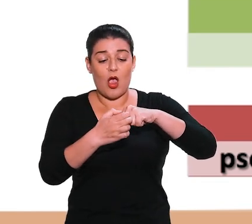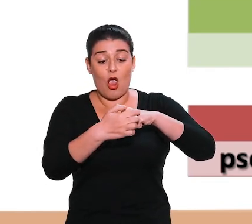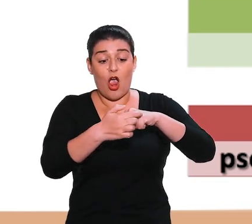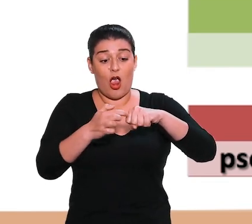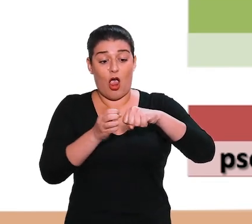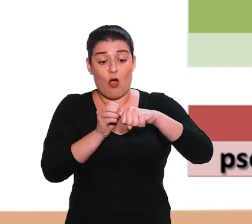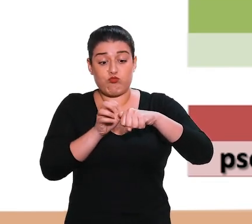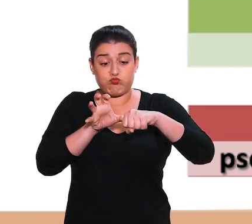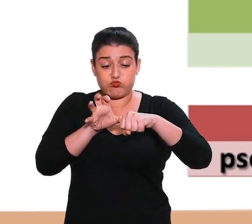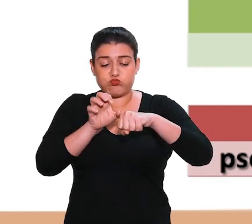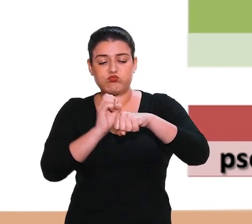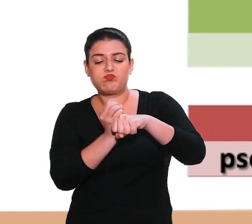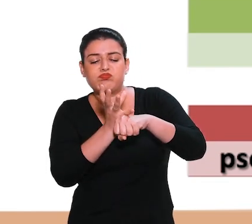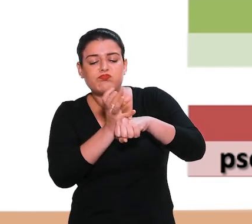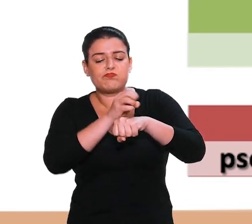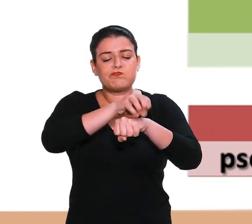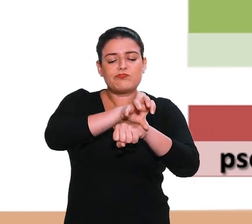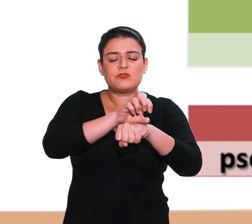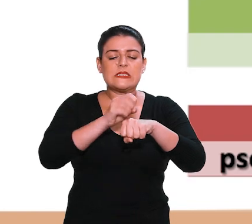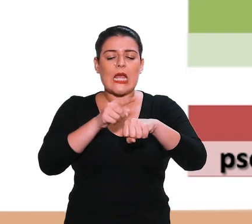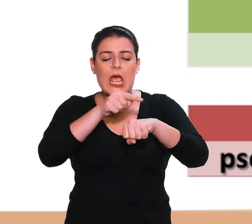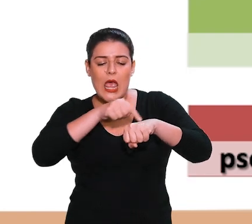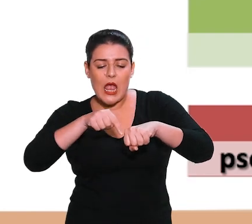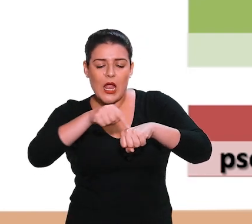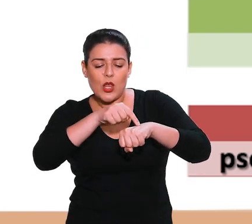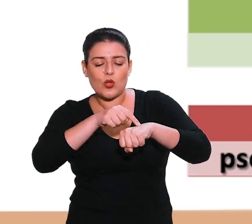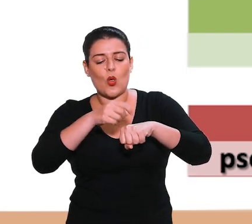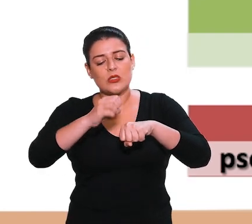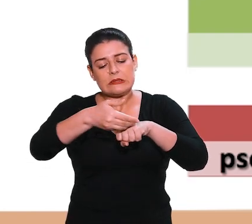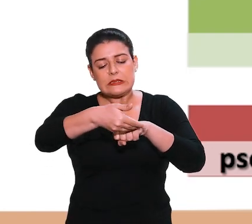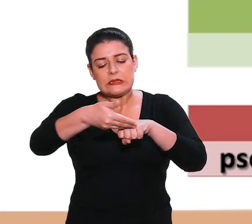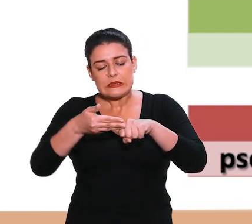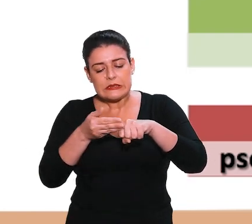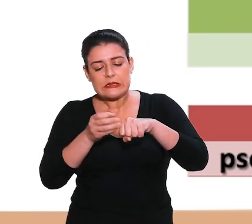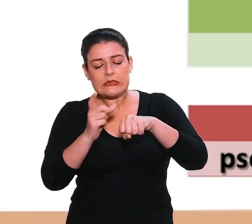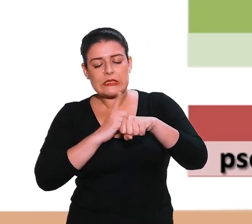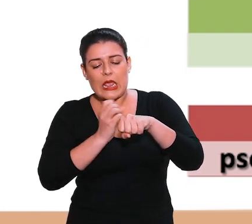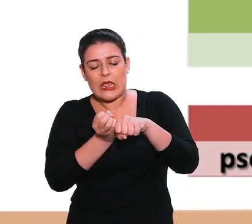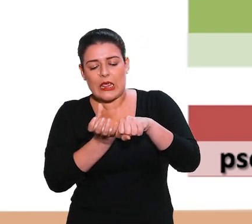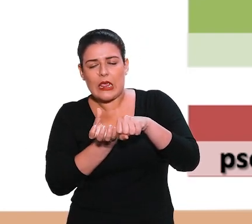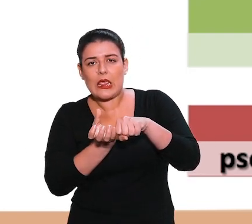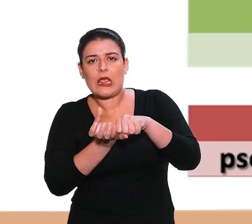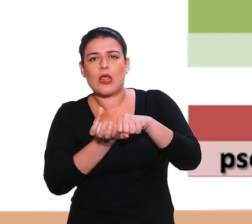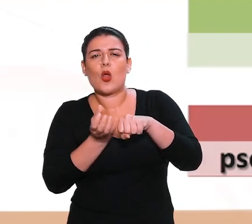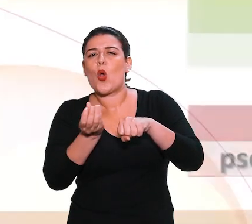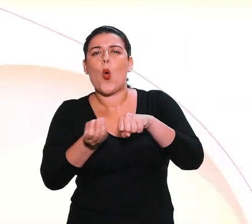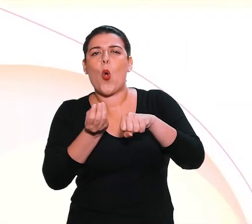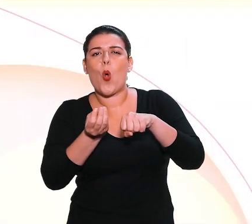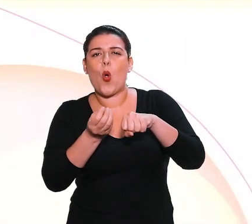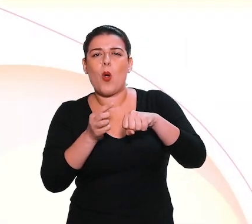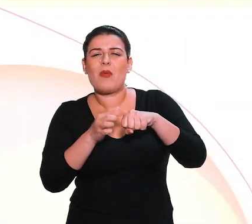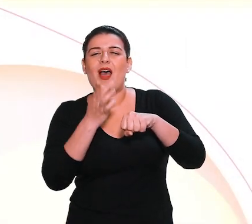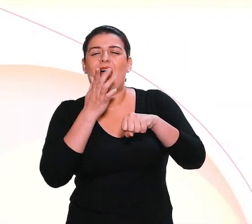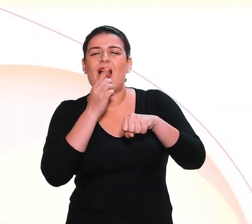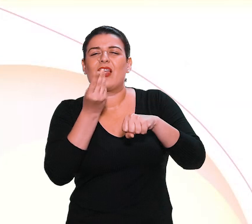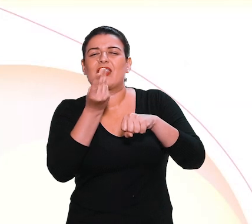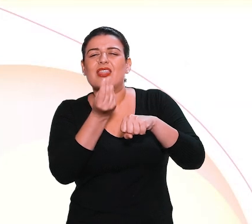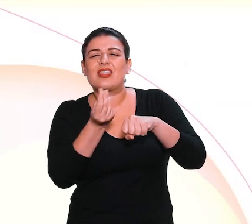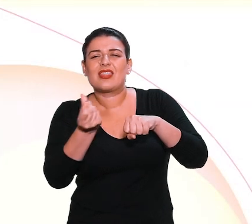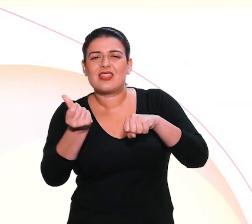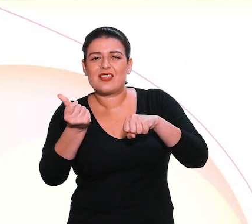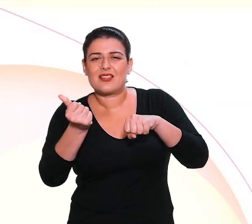grande ou pequena, qual o formato dessa lesão, se ela tem exudato, ou seja, se ela tem aquela aguinha